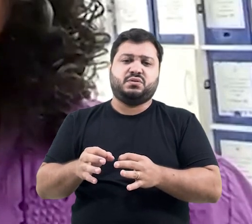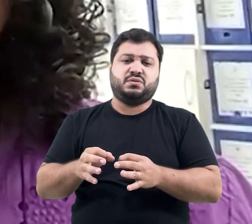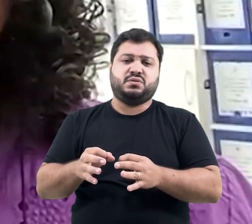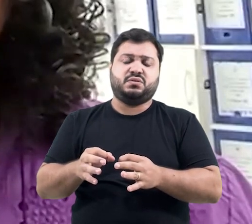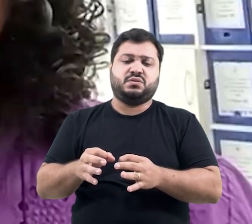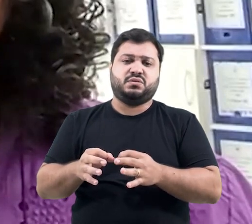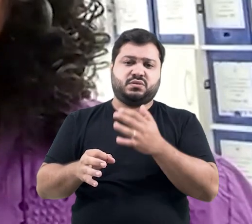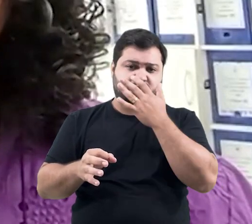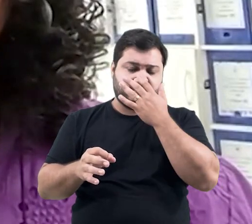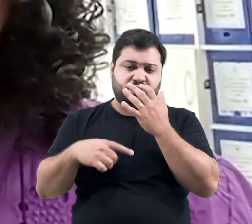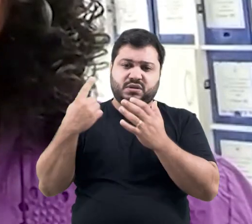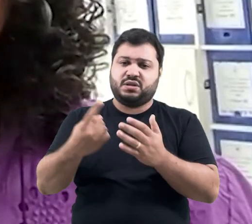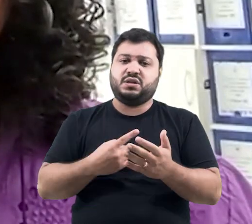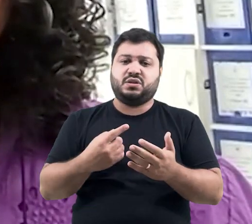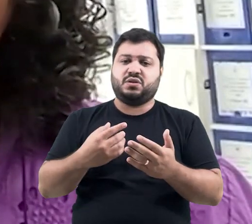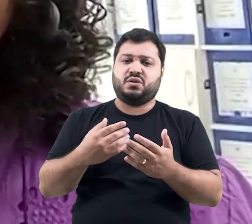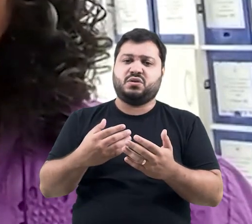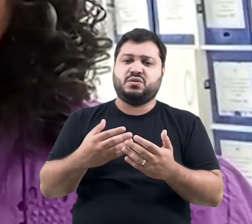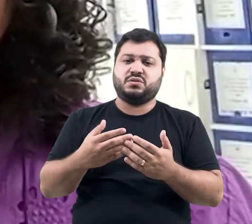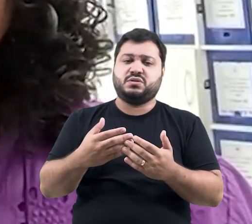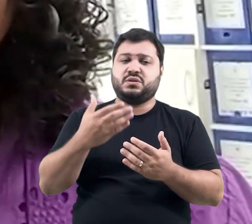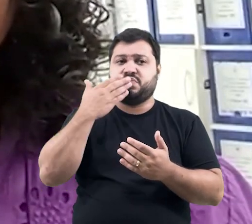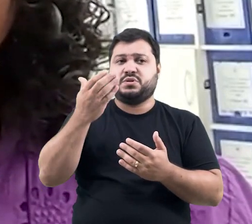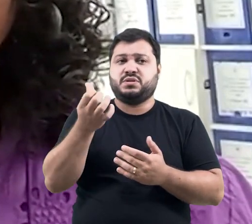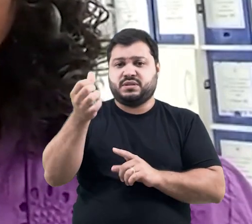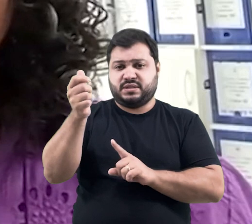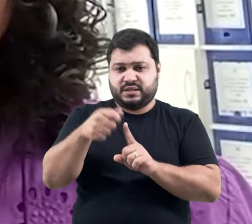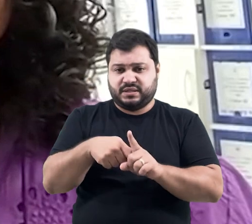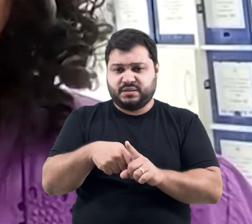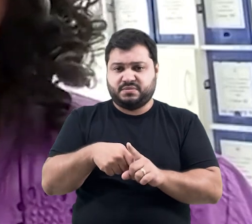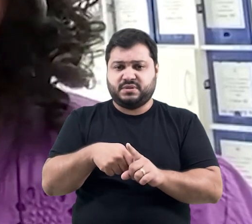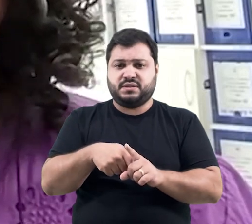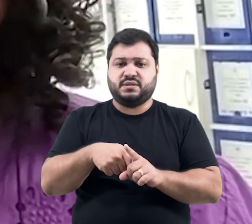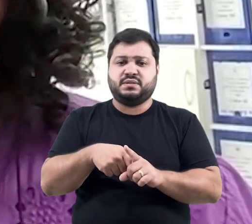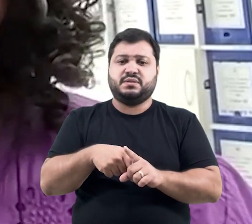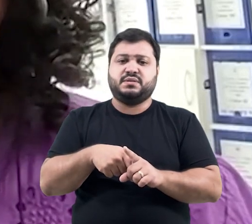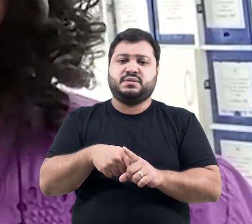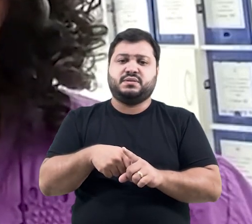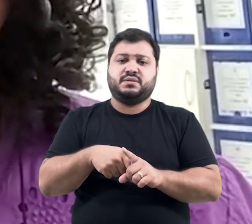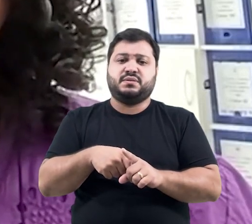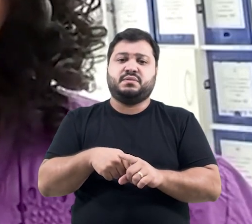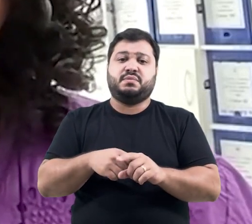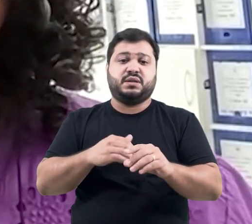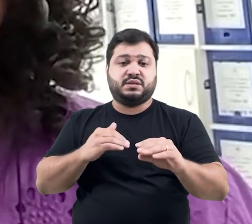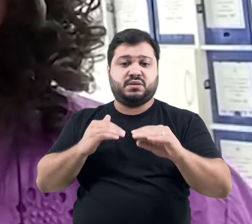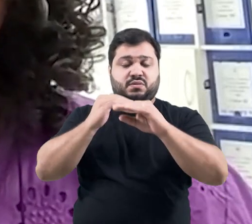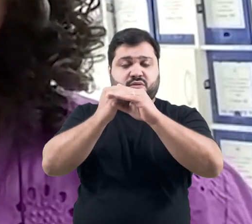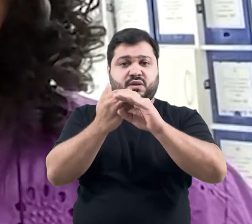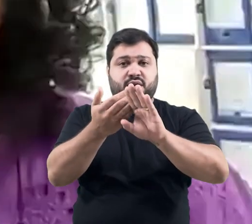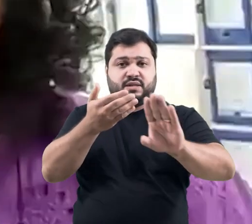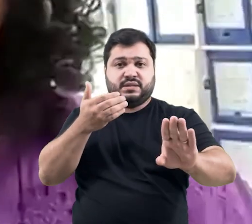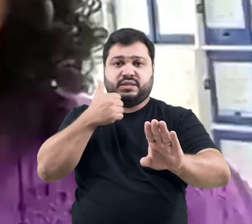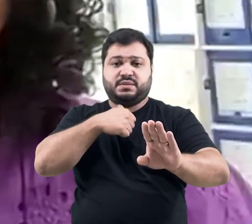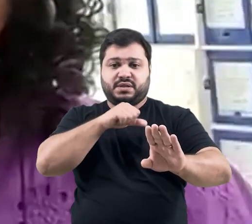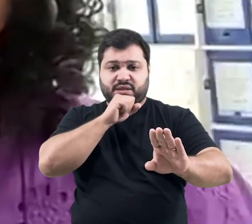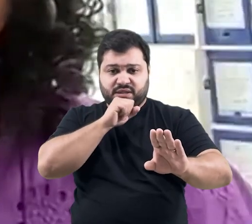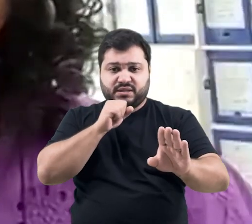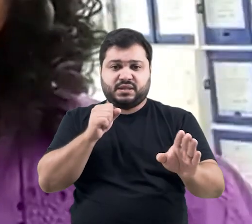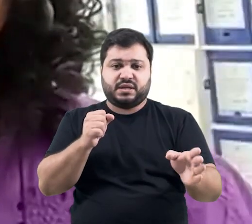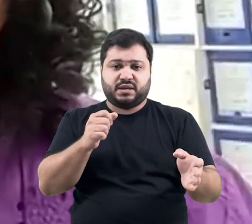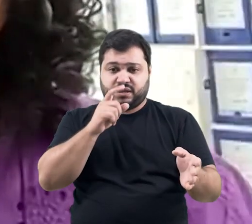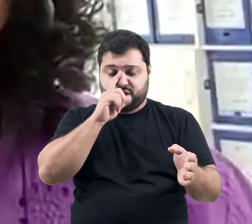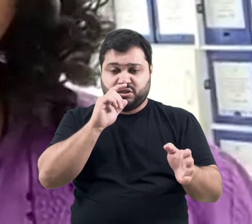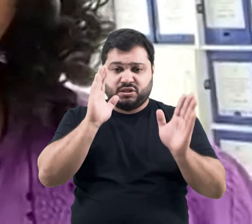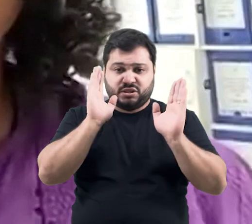e nós pleiteamos 3 vezes, né? Que seja igualada à licença maternidade,